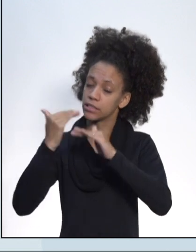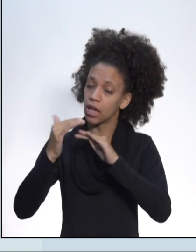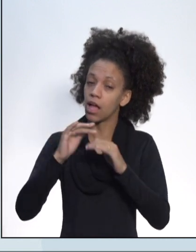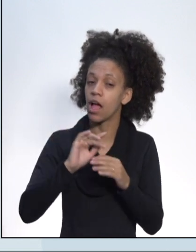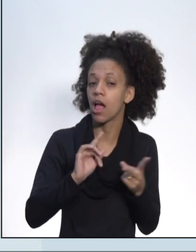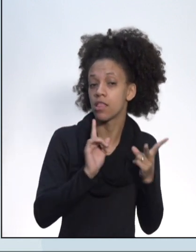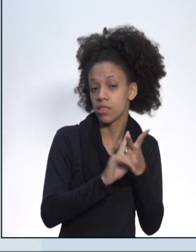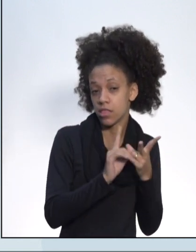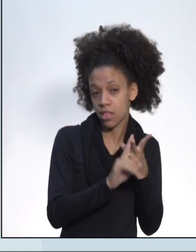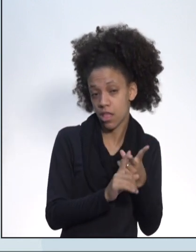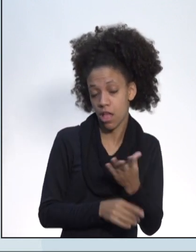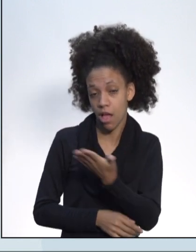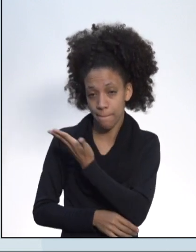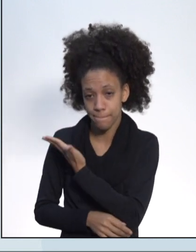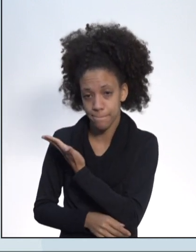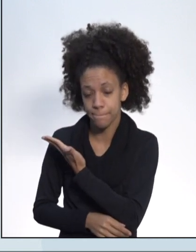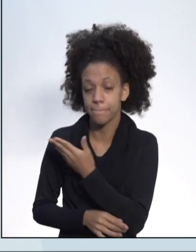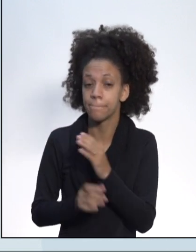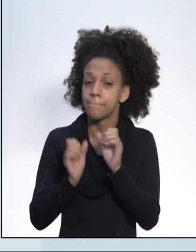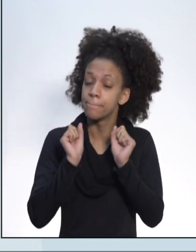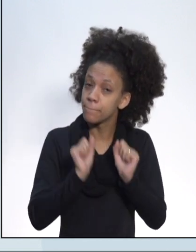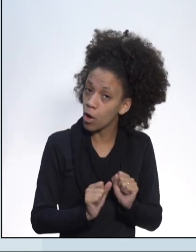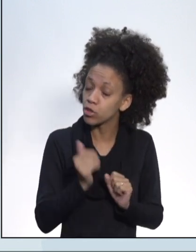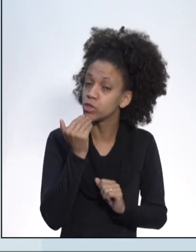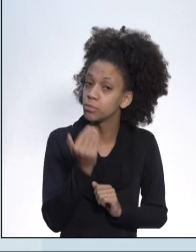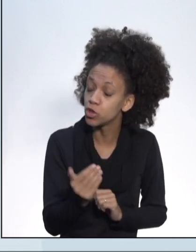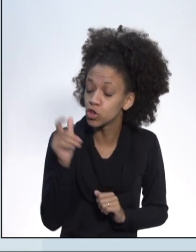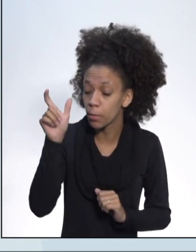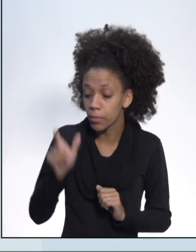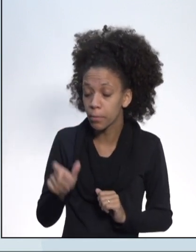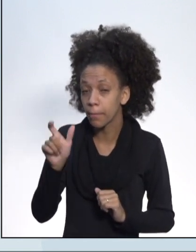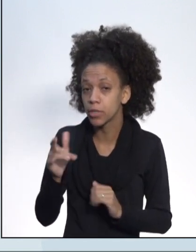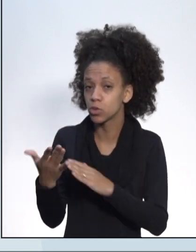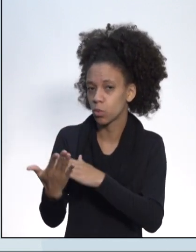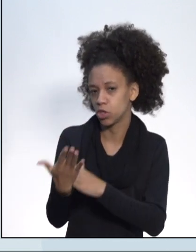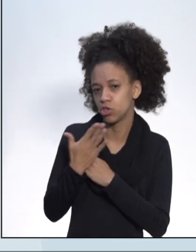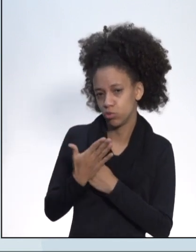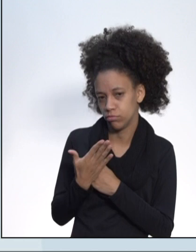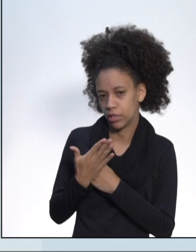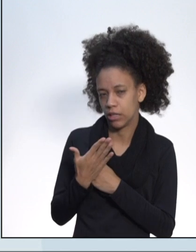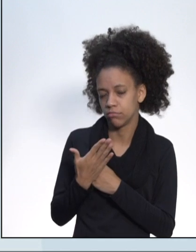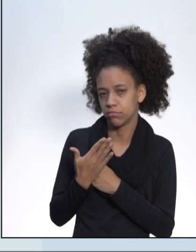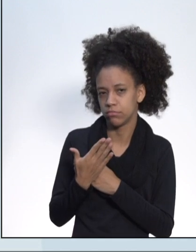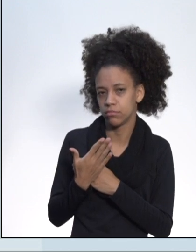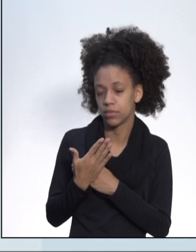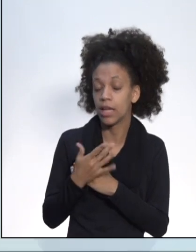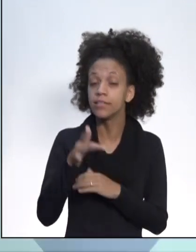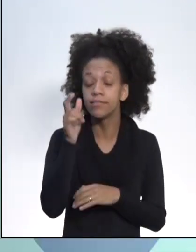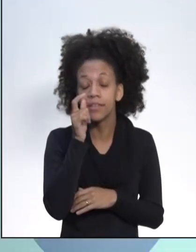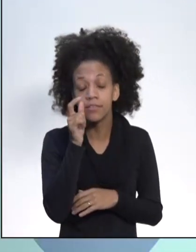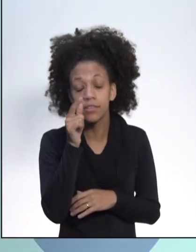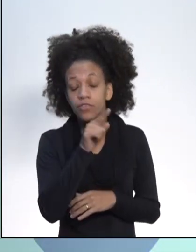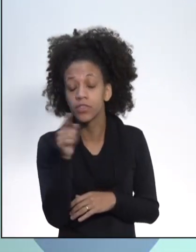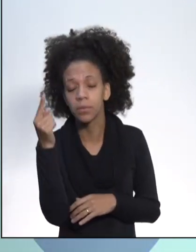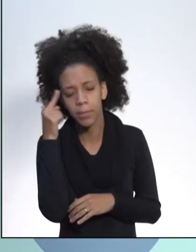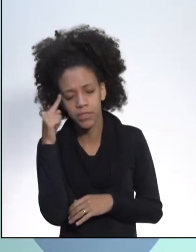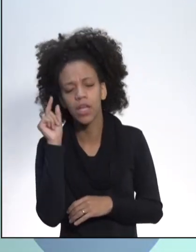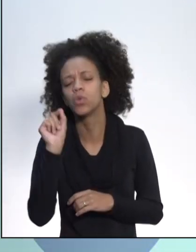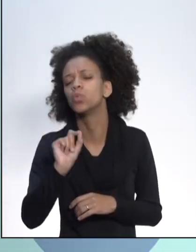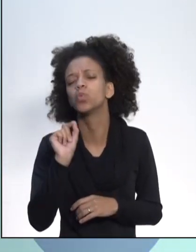Depois, vocês podem pedir para uma pessoa auxiliar nesse processo. E é interessante pensar o